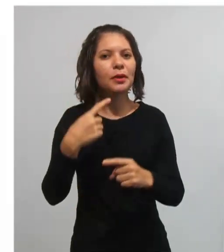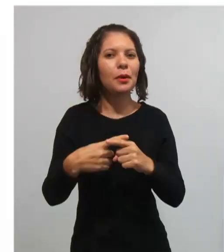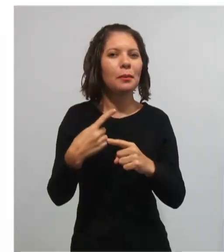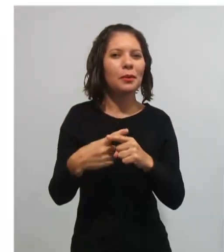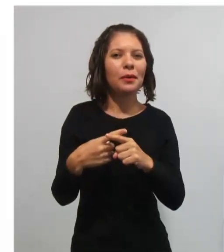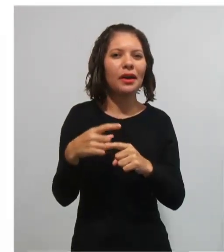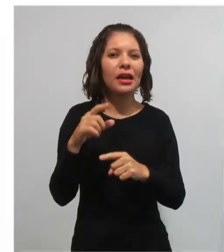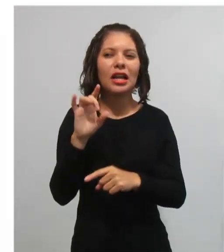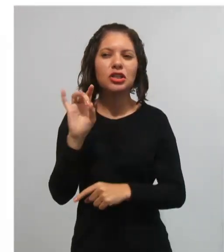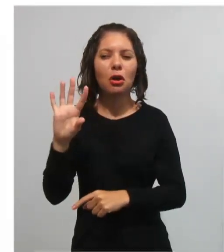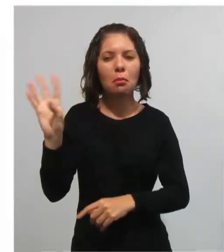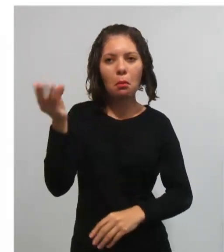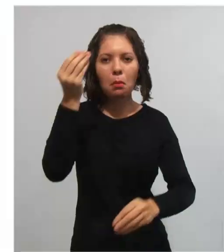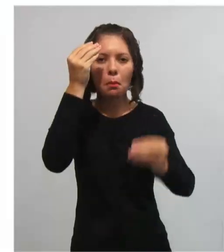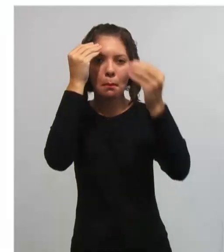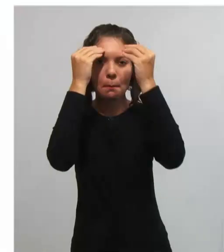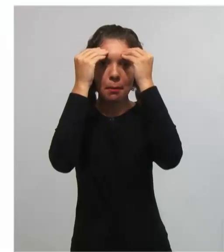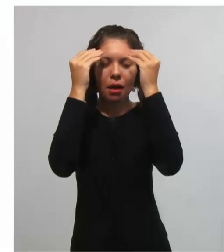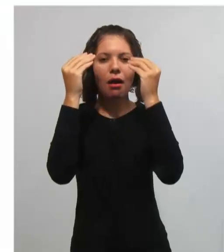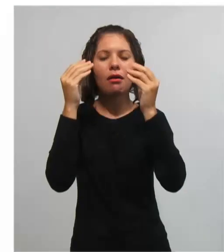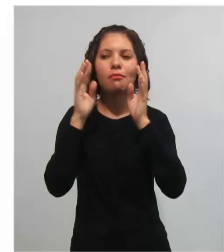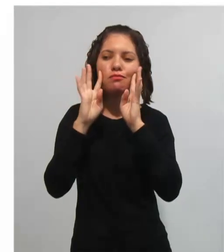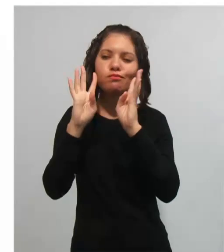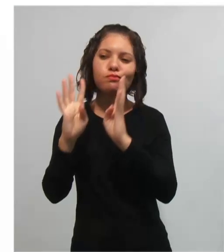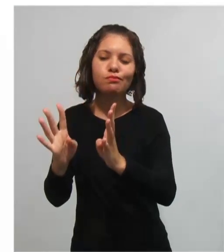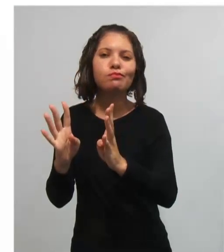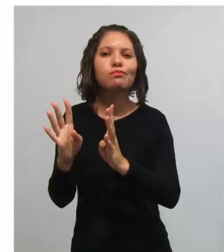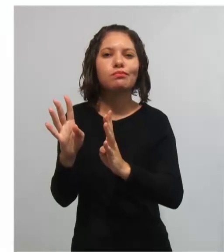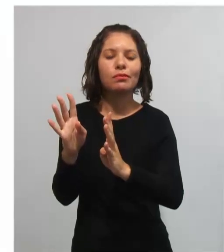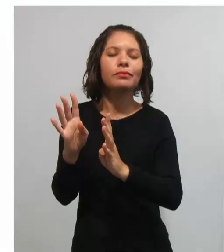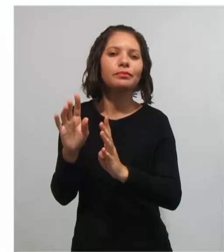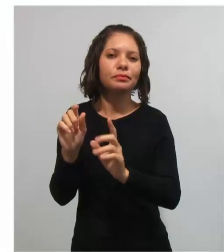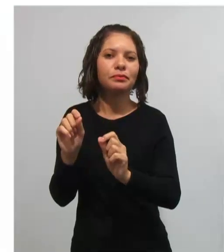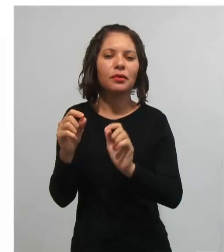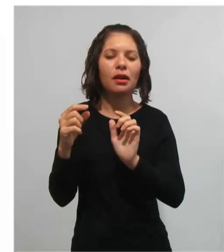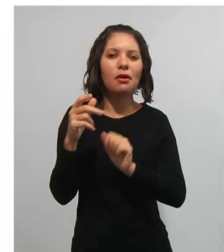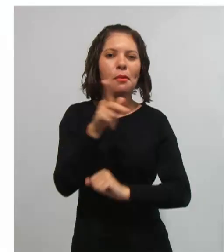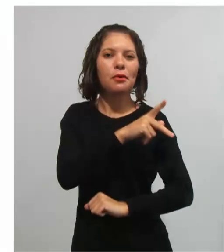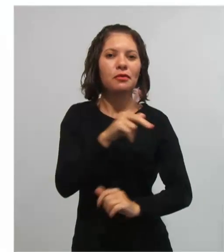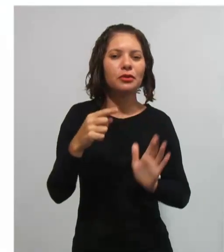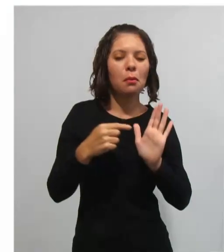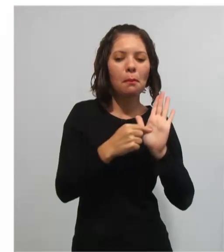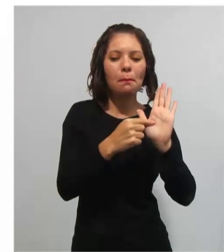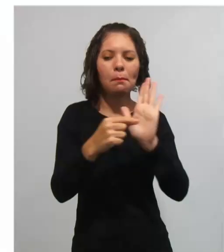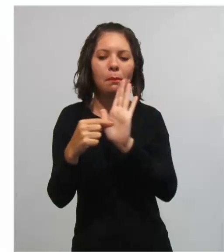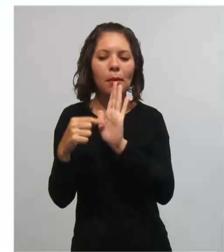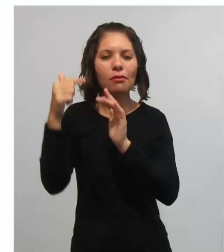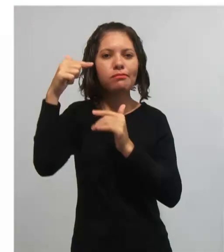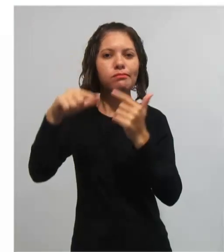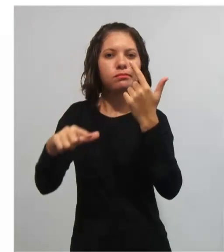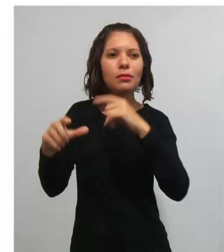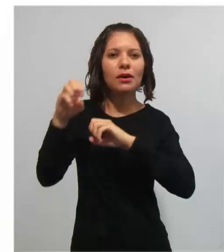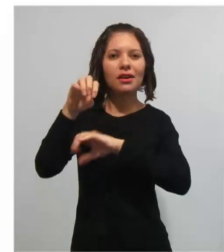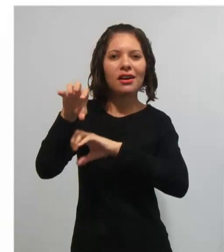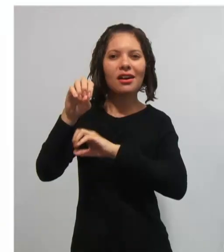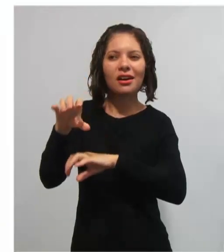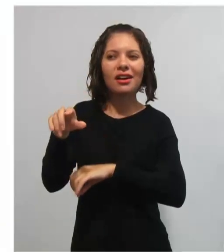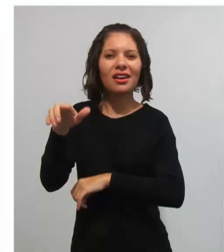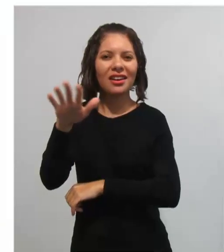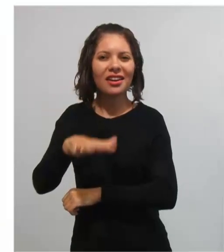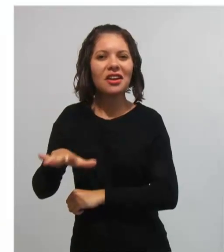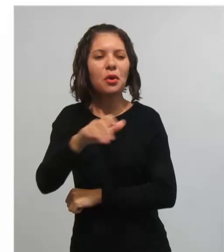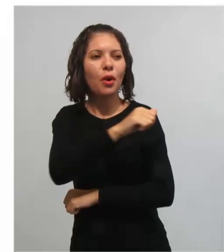aprender, hoje nós vamos compreender todo o seu percurso, toda a sua caminhada. Claro que é uma pontinha, de todo